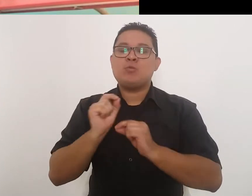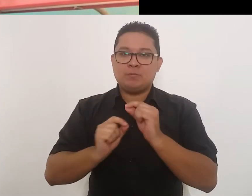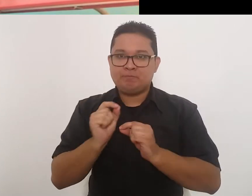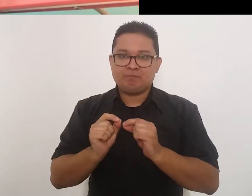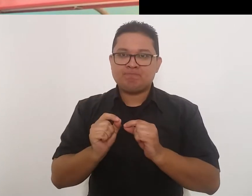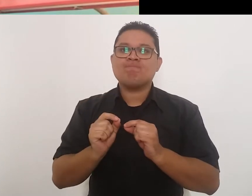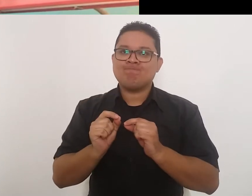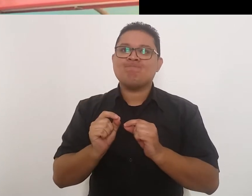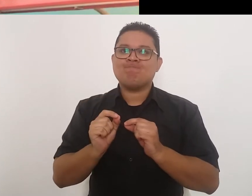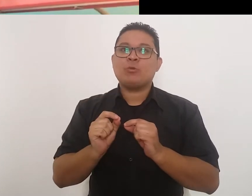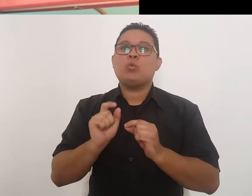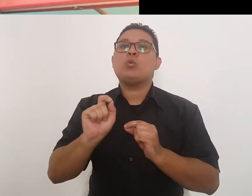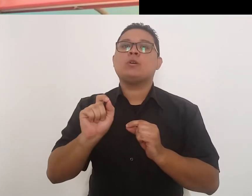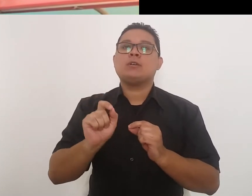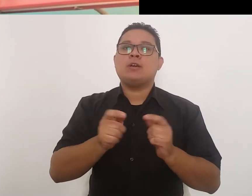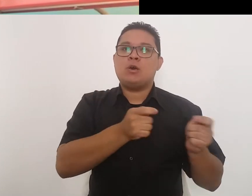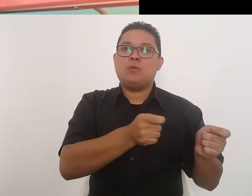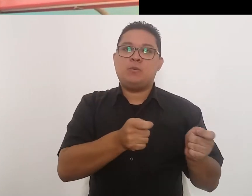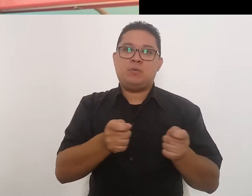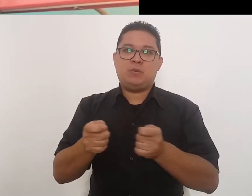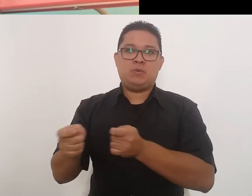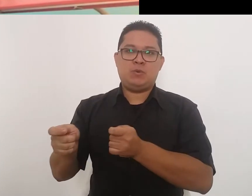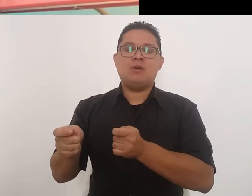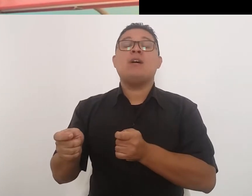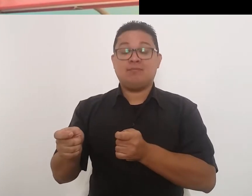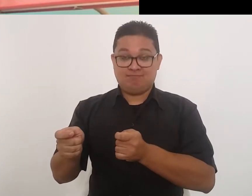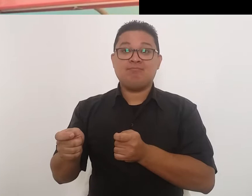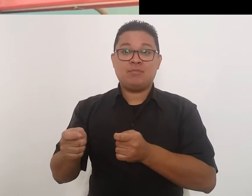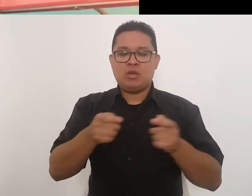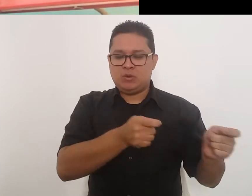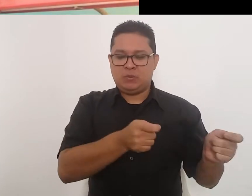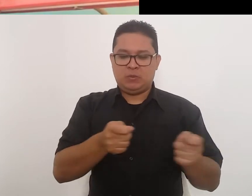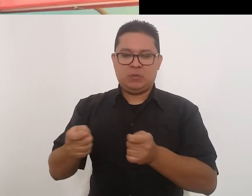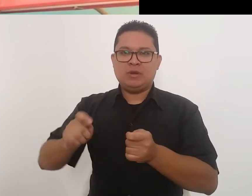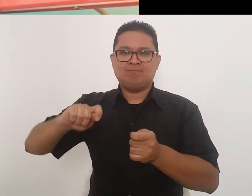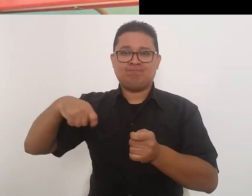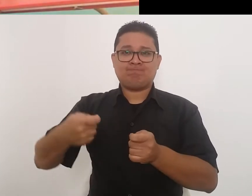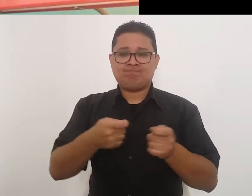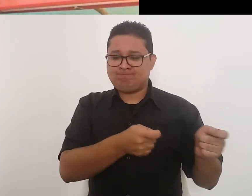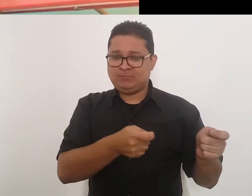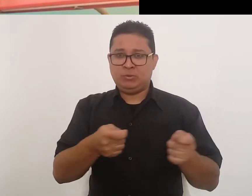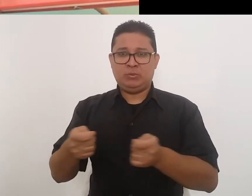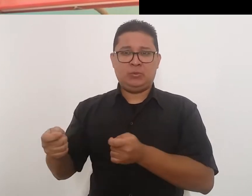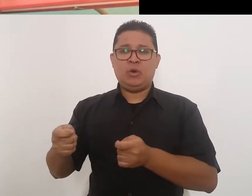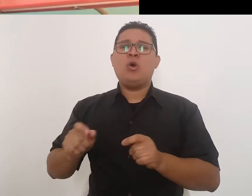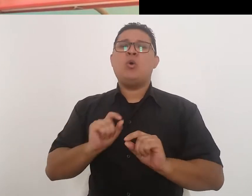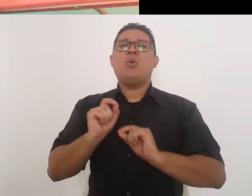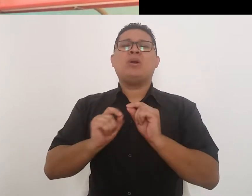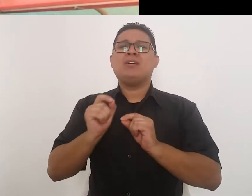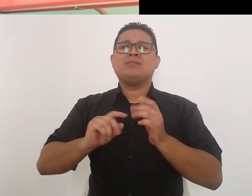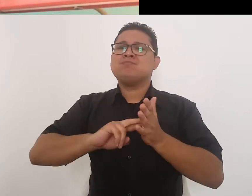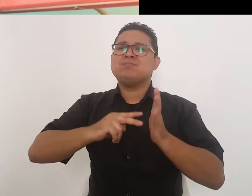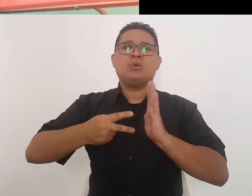importantíssima, fundamental: constância, tá? Isso significa que muitas vezes